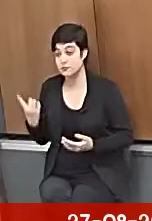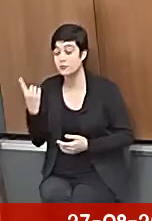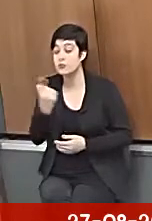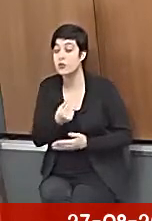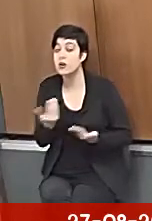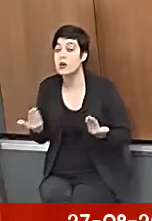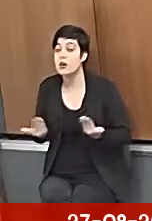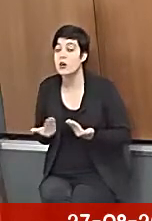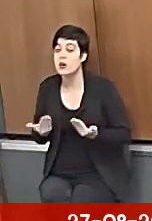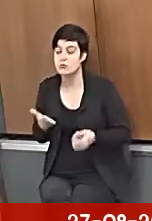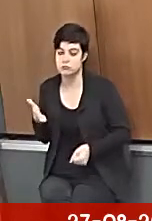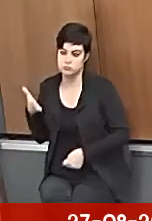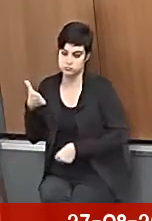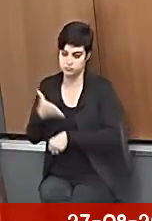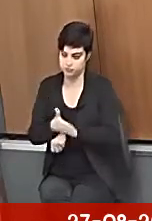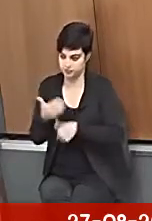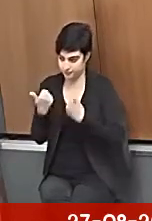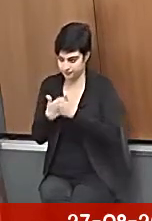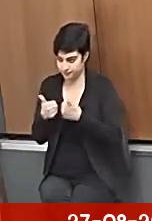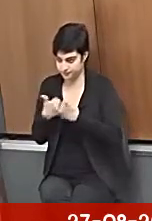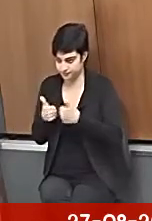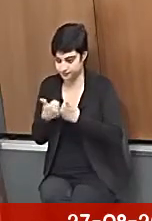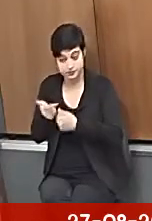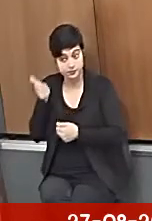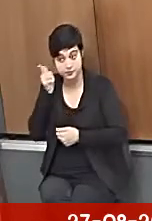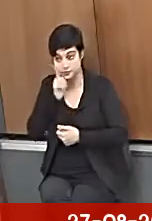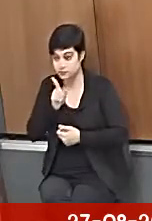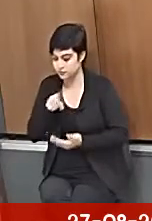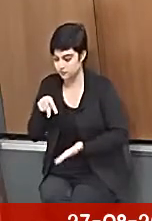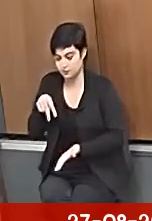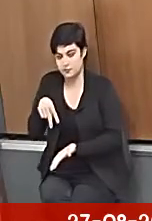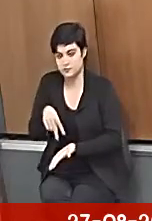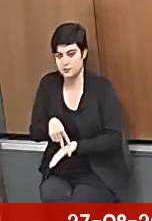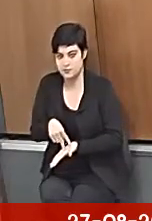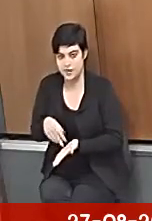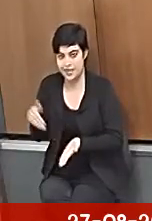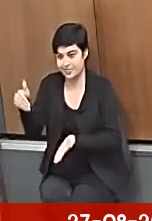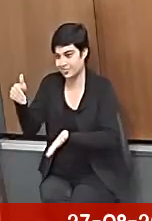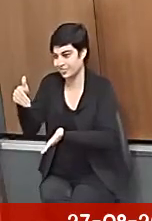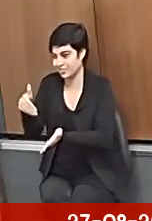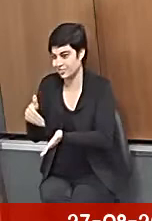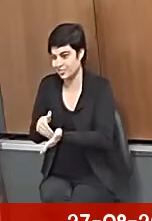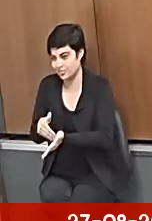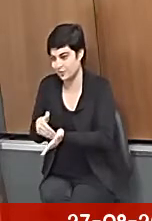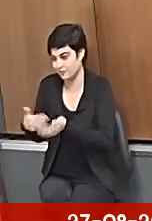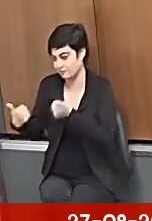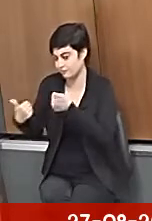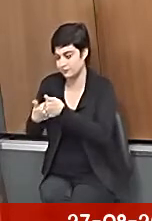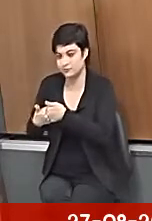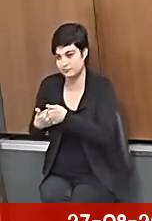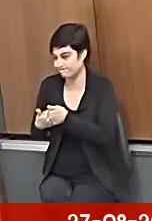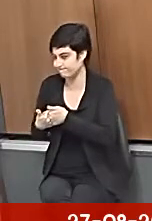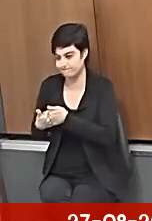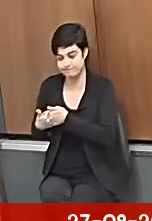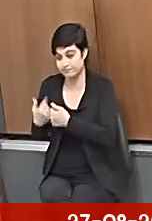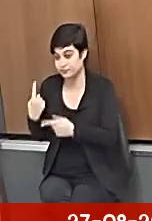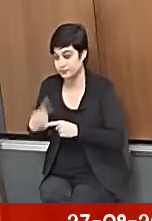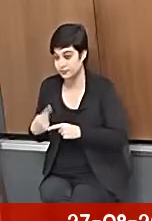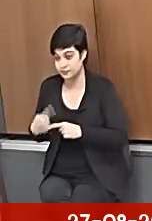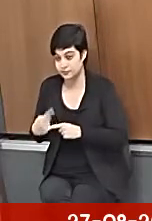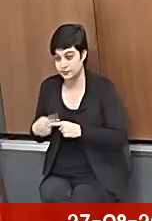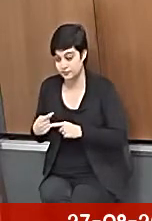eu entro dentro do ônibus eu não consigo ficar em pé daqui até a estação villa shopping porque